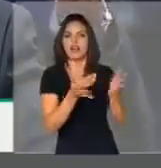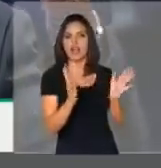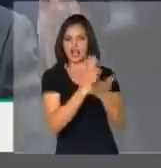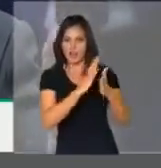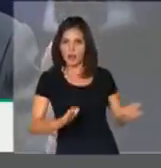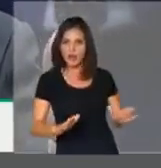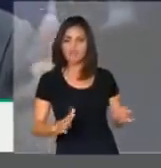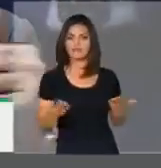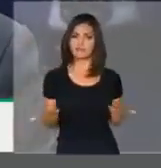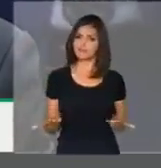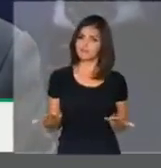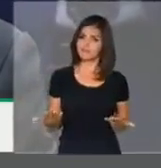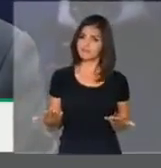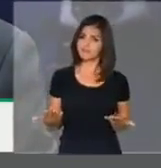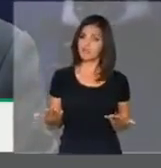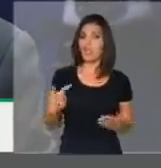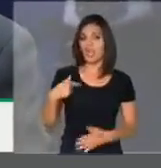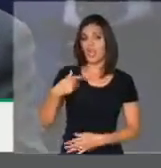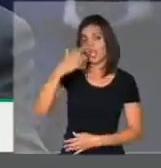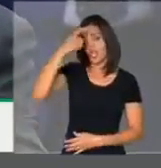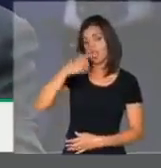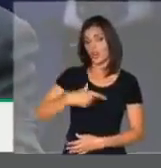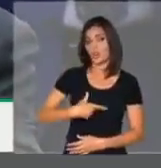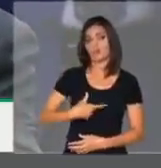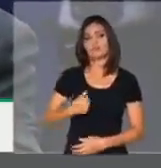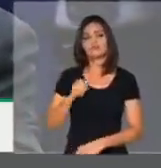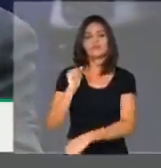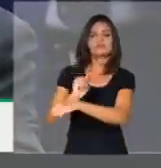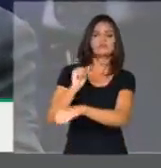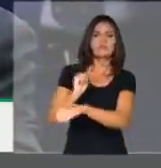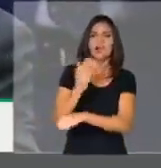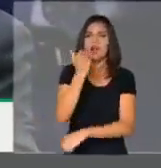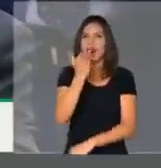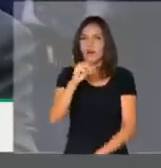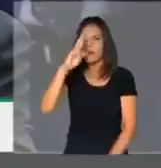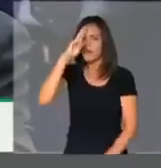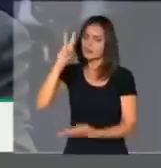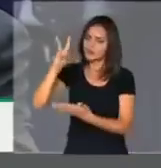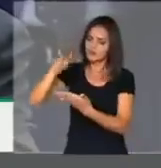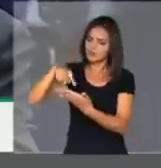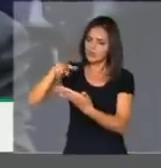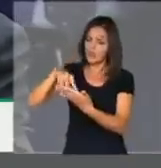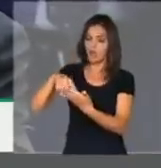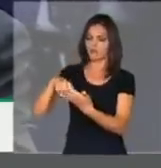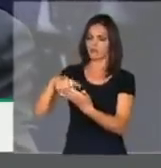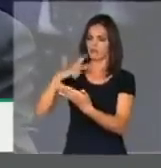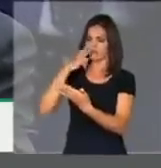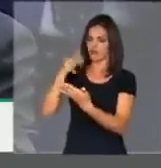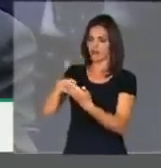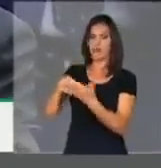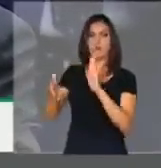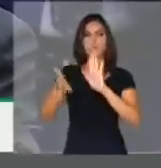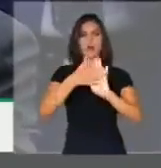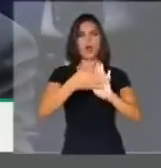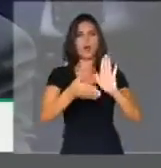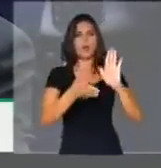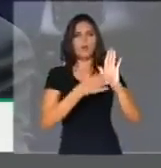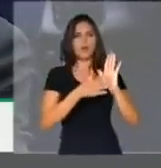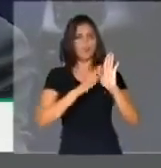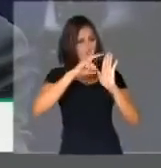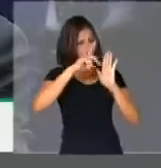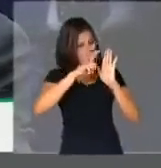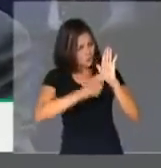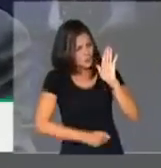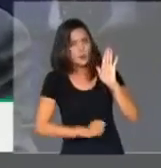pequeno intervalo de almoço, a proposta é globalmente contra o pobre, o portador